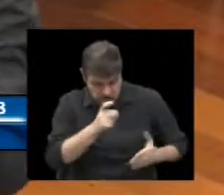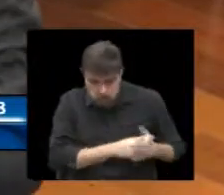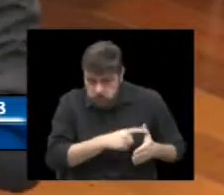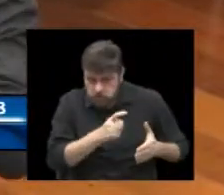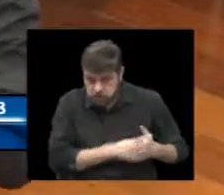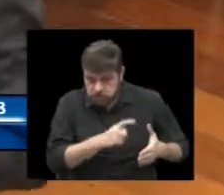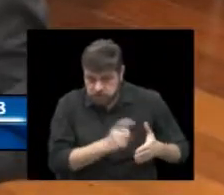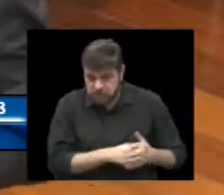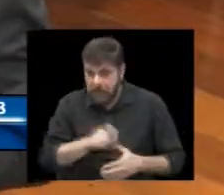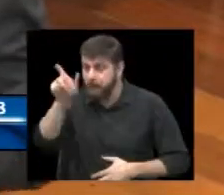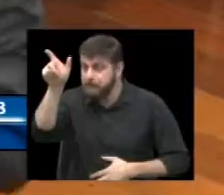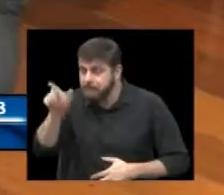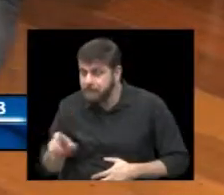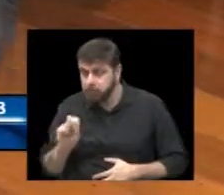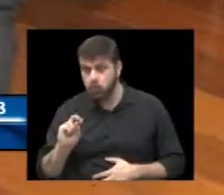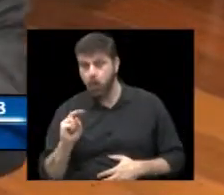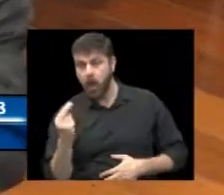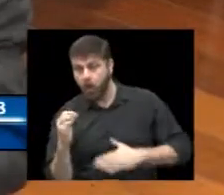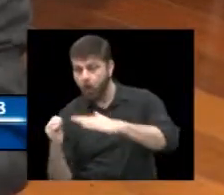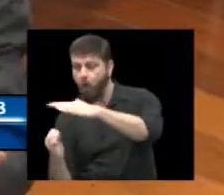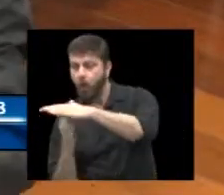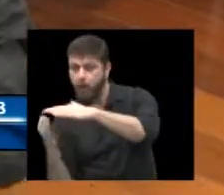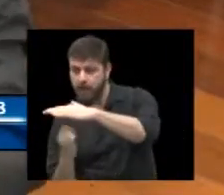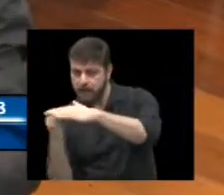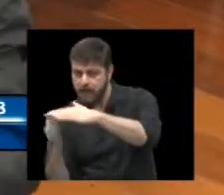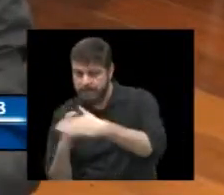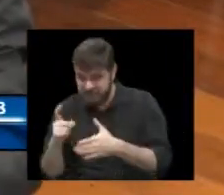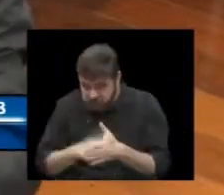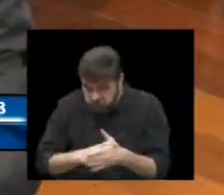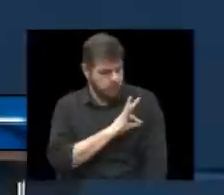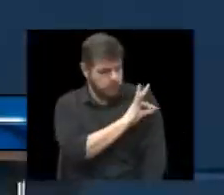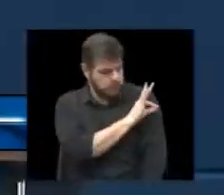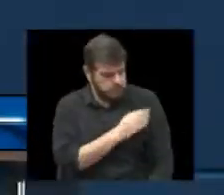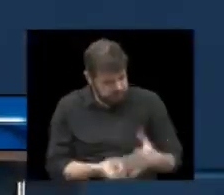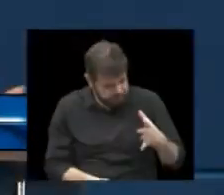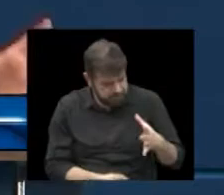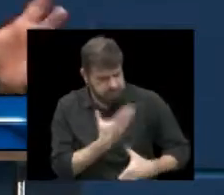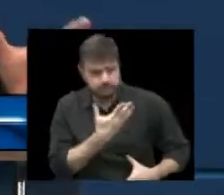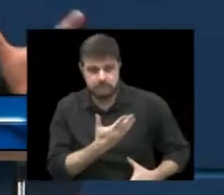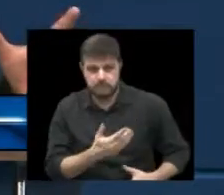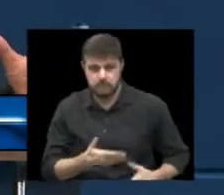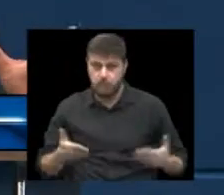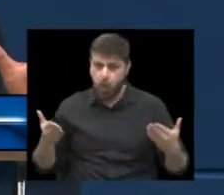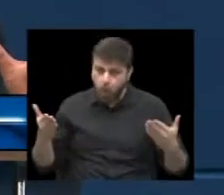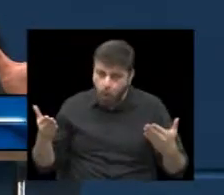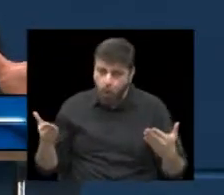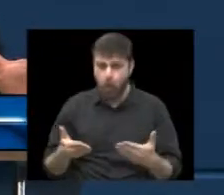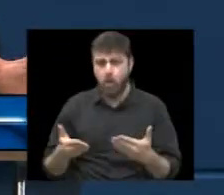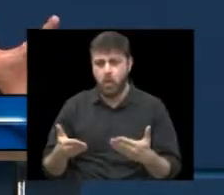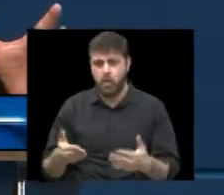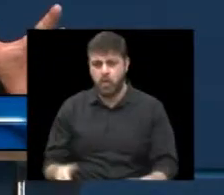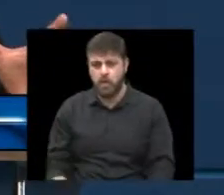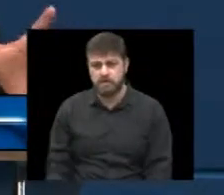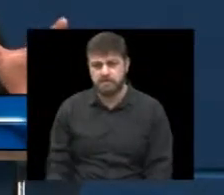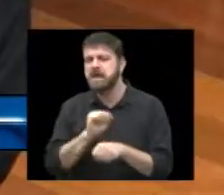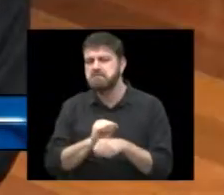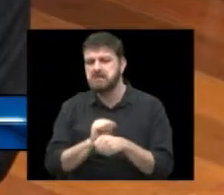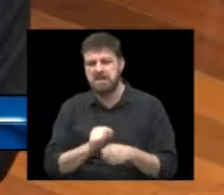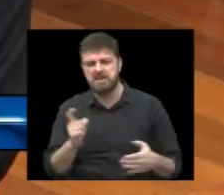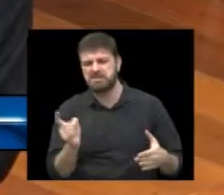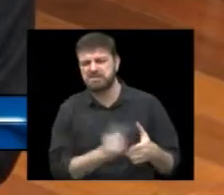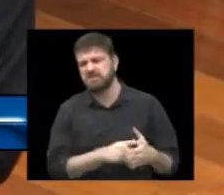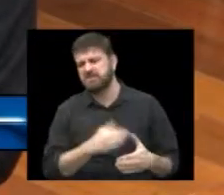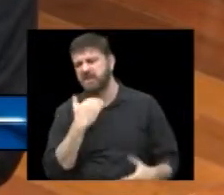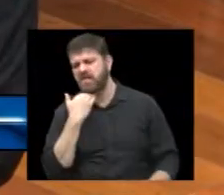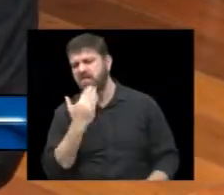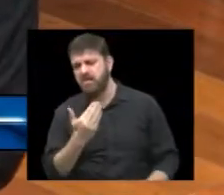se torne adimplente. É meritório só sob esse ponto de vista. Da mesma opinião é o vereador Luiz Rossini. Na ponta